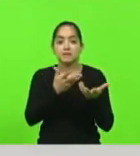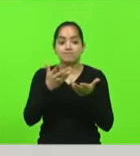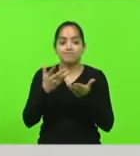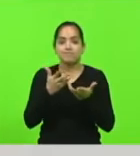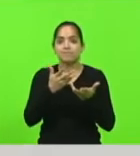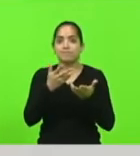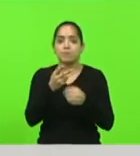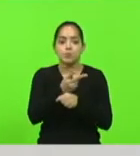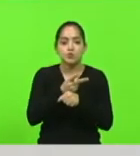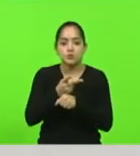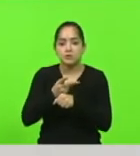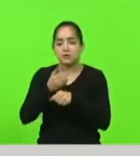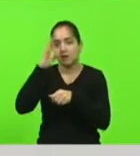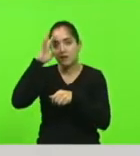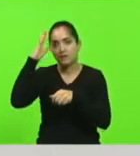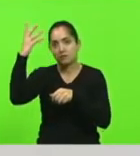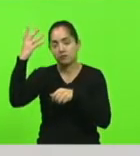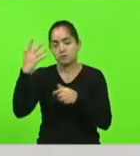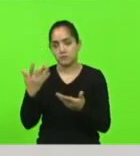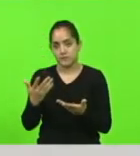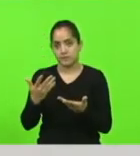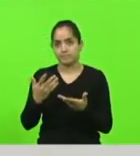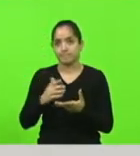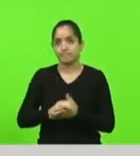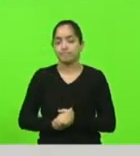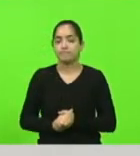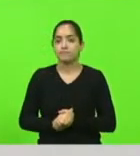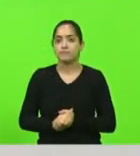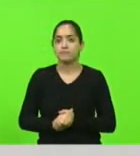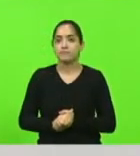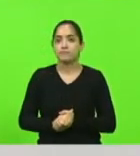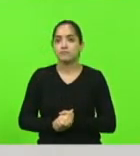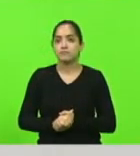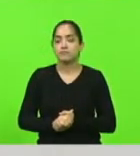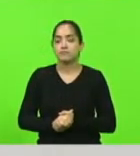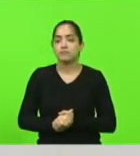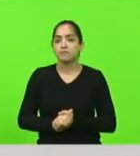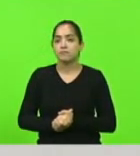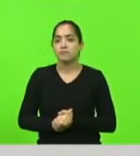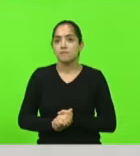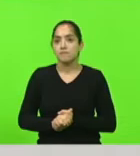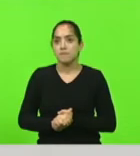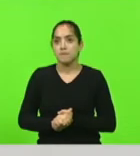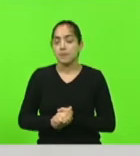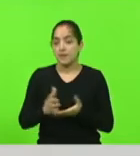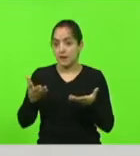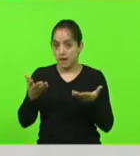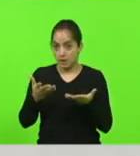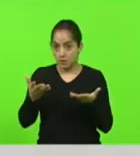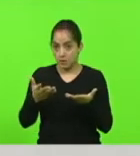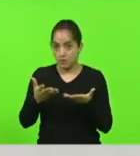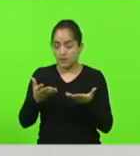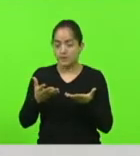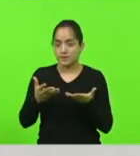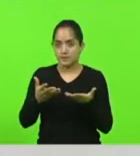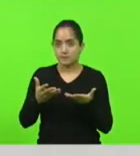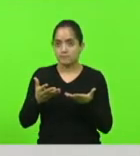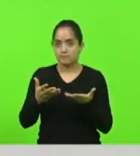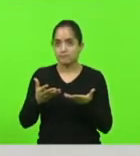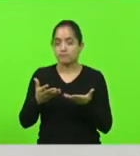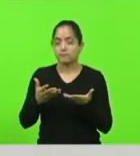para as necessidades da sociedade. Agora, aqui nessa tribuna, eu quero